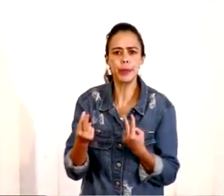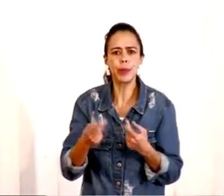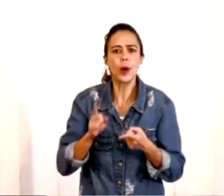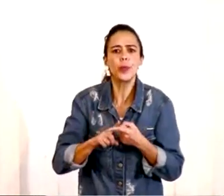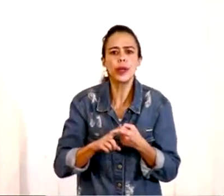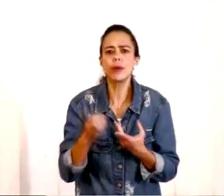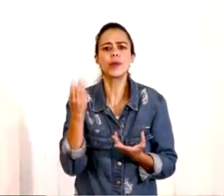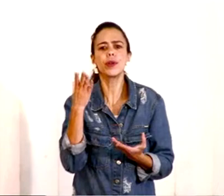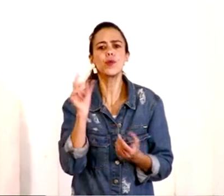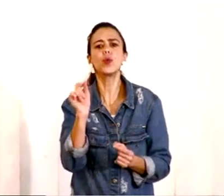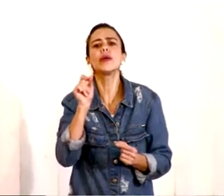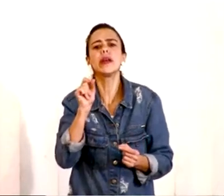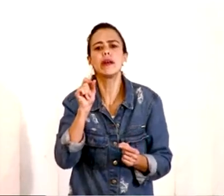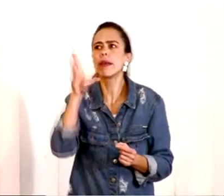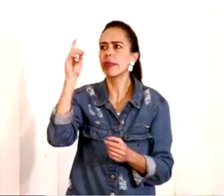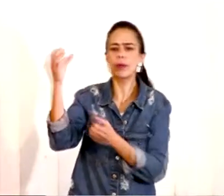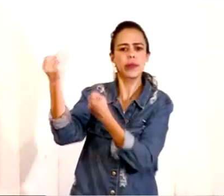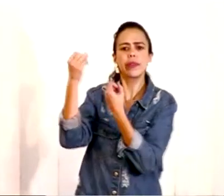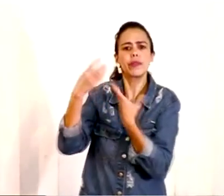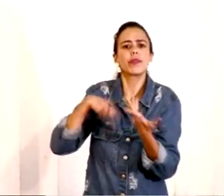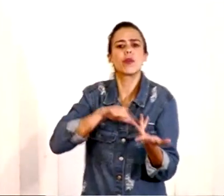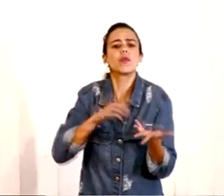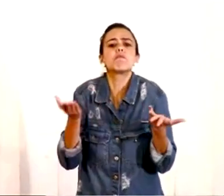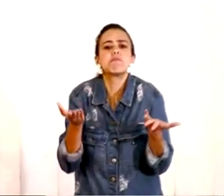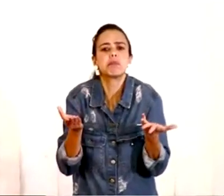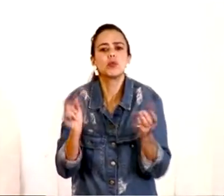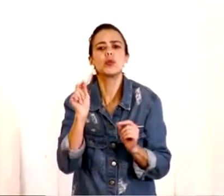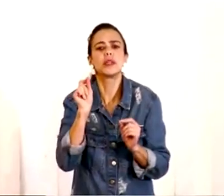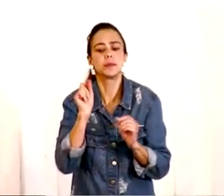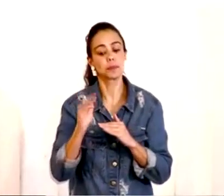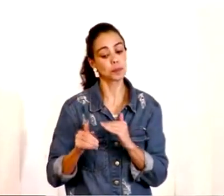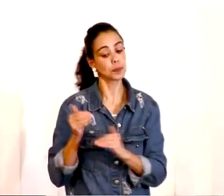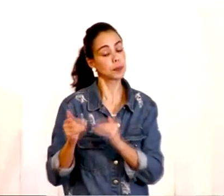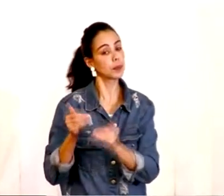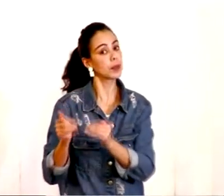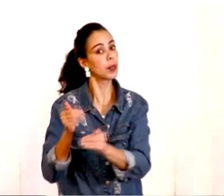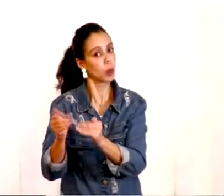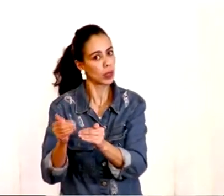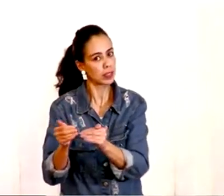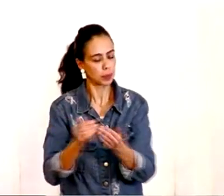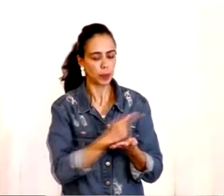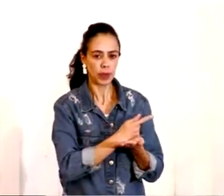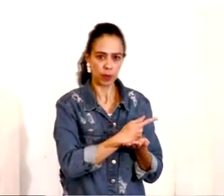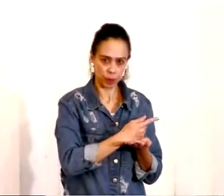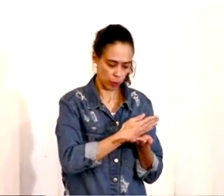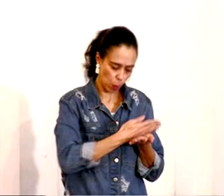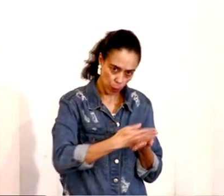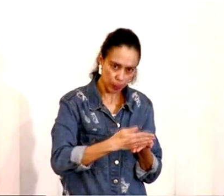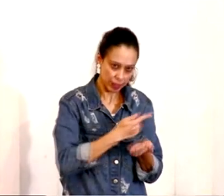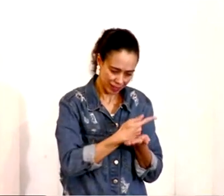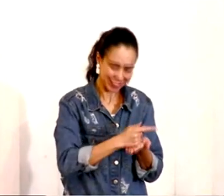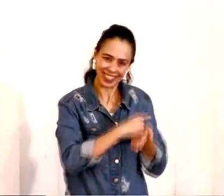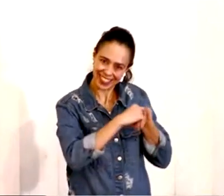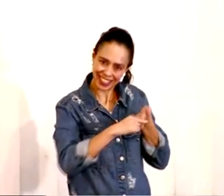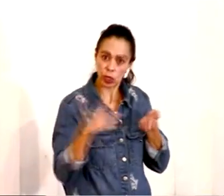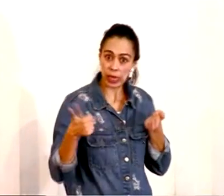ensinar diante de tudo isso? Na sequência, nós vamos perceber dos versos de 17 a